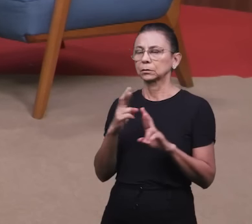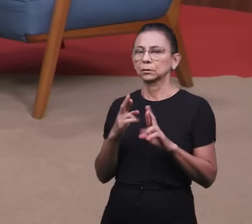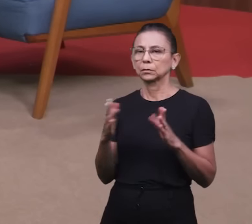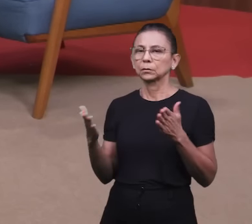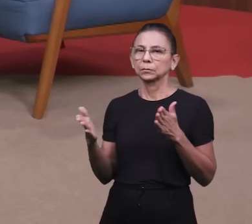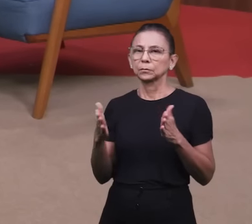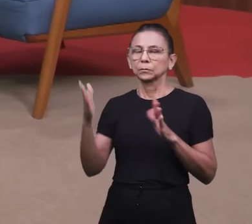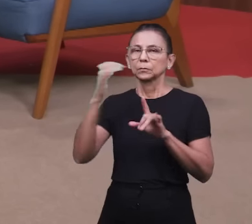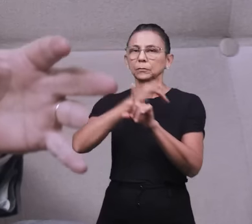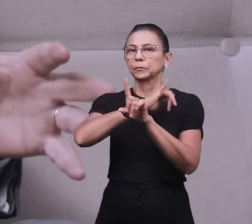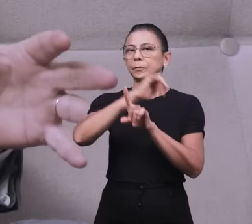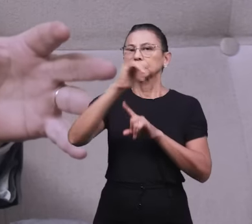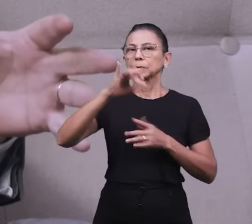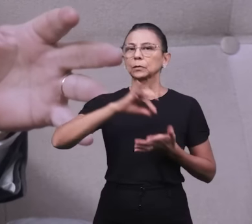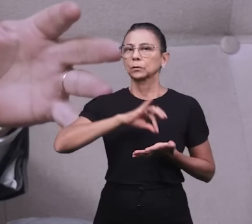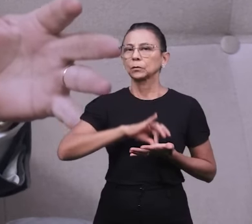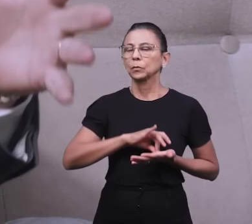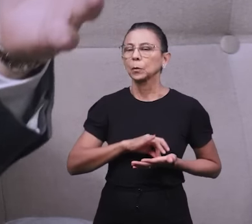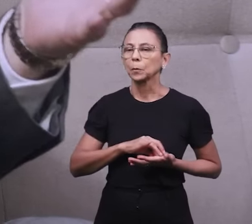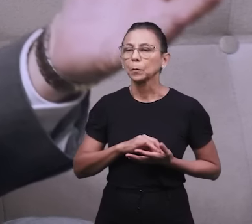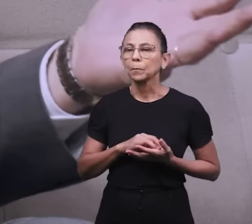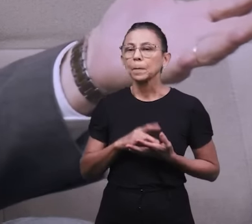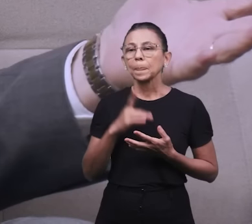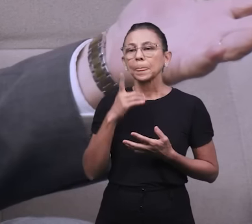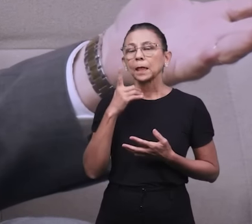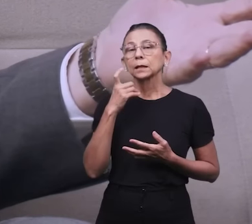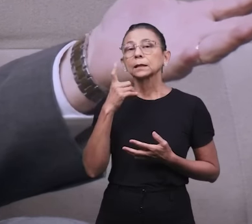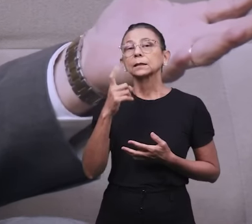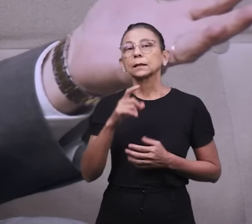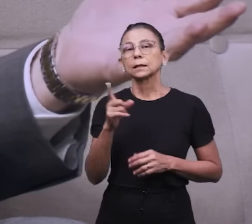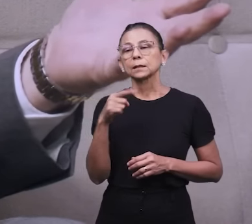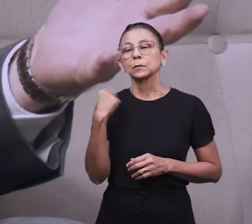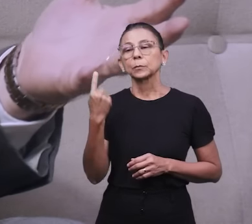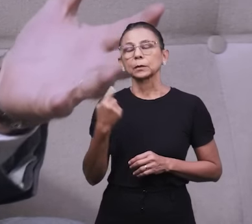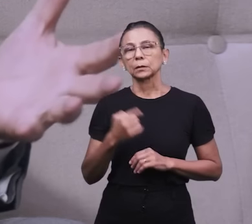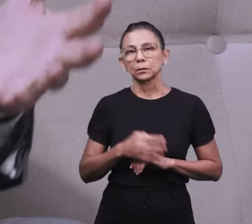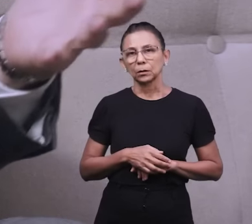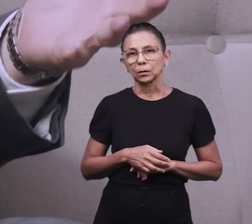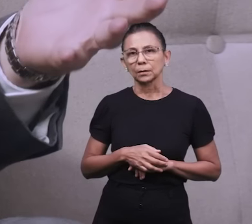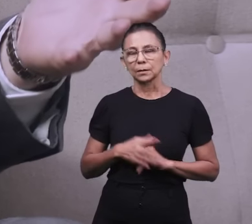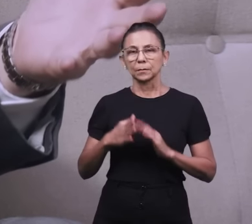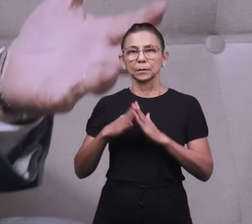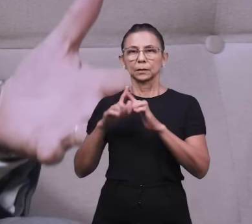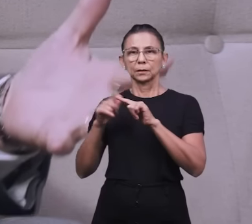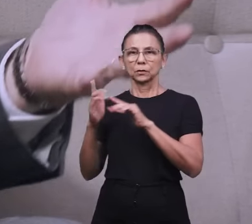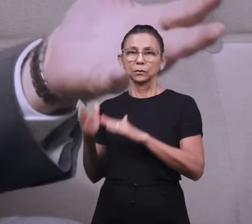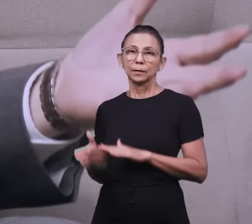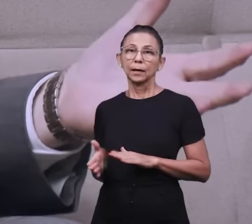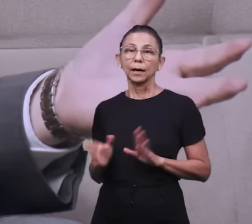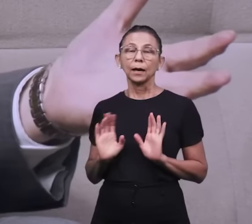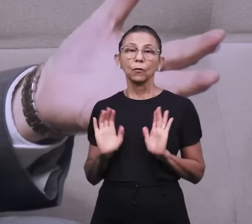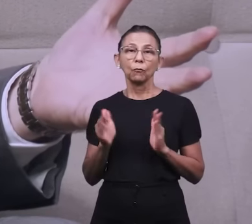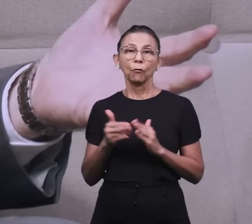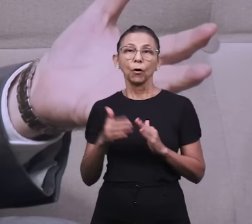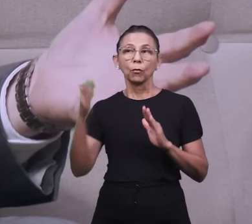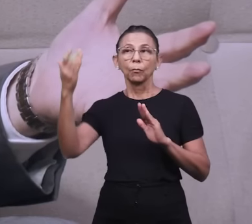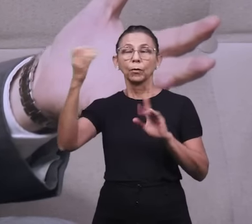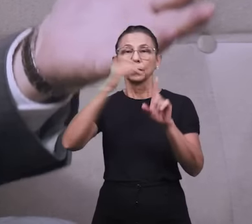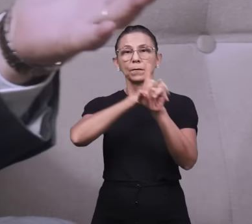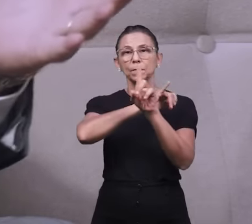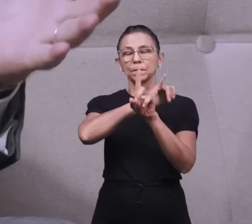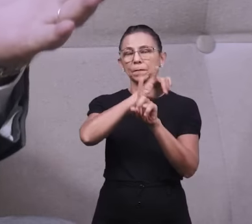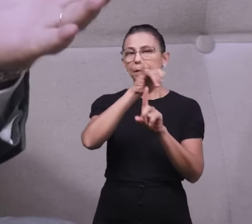a esse momento Profético né o que eu quis nos interessa como igreja Fiel para a igreja que vive somente o aspecto Profético